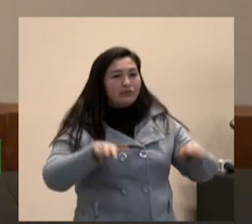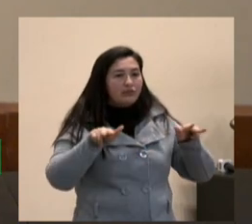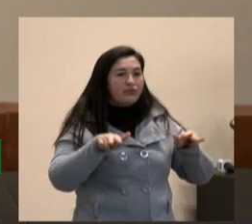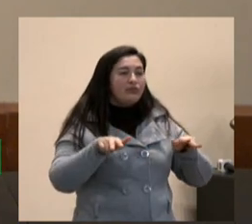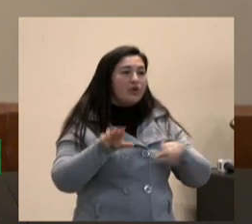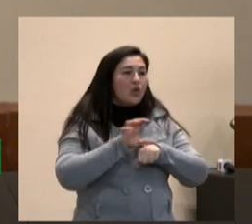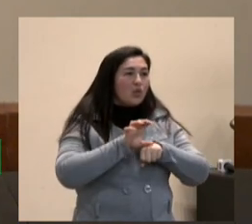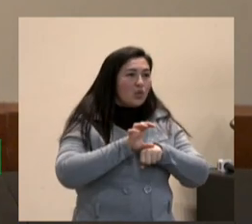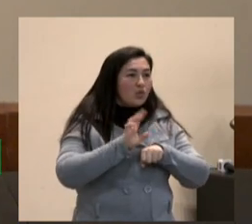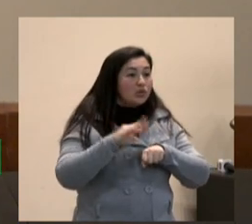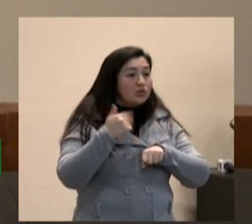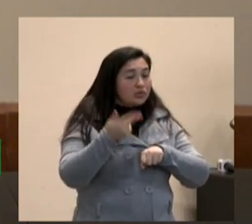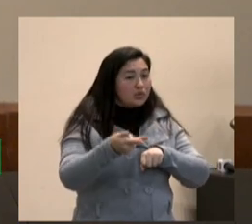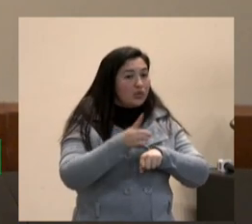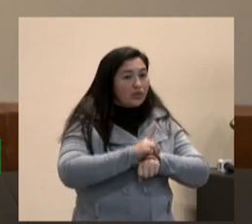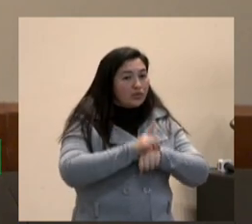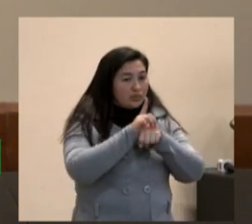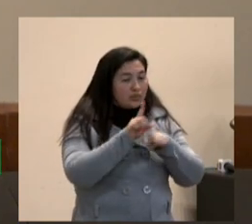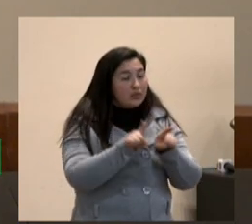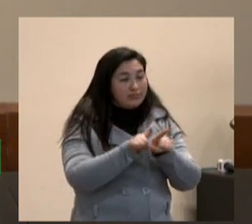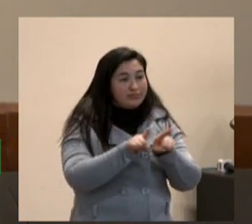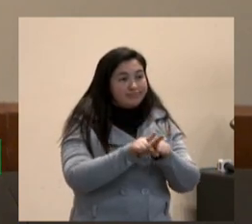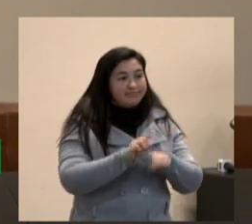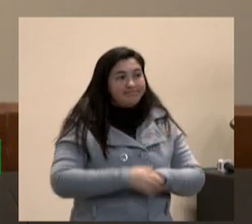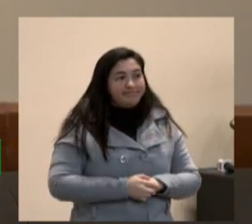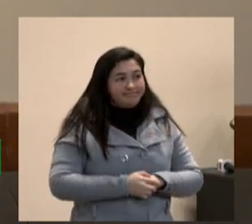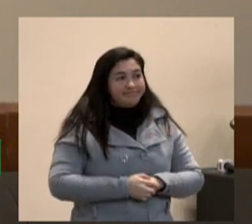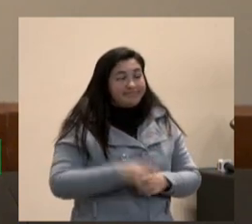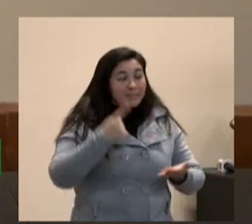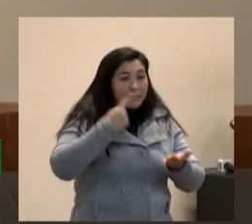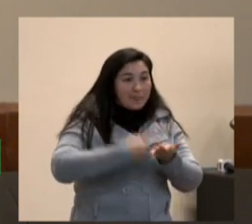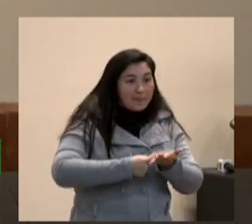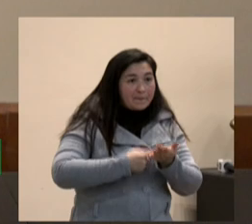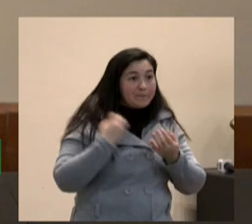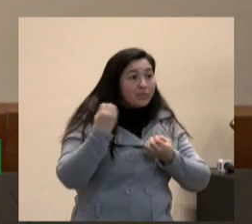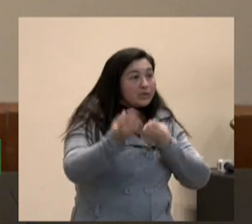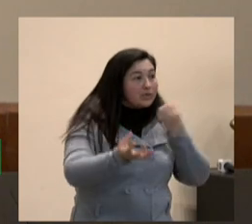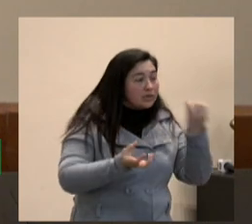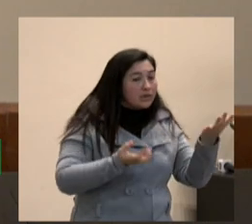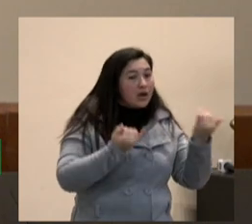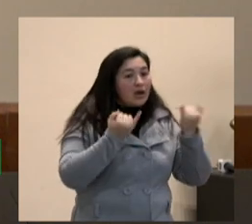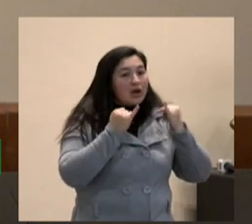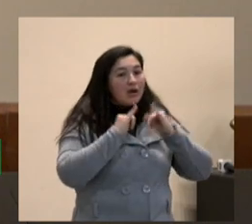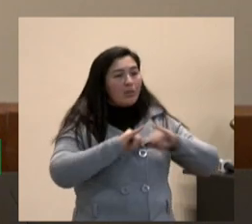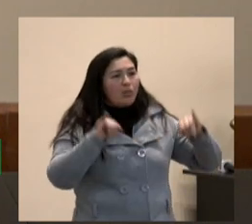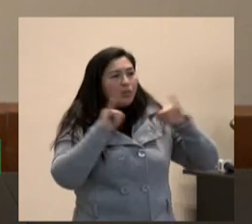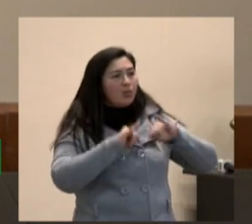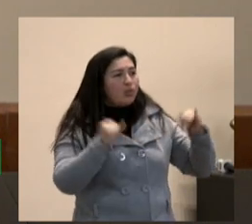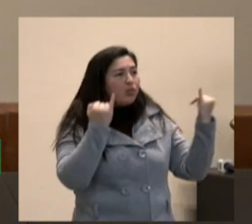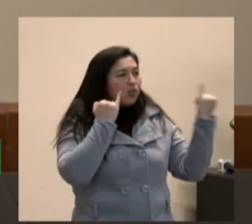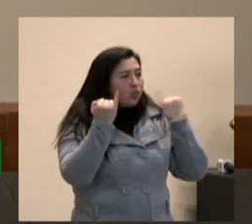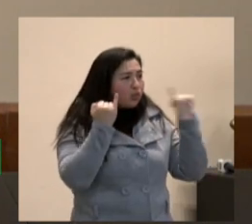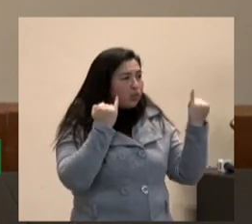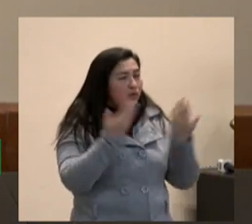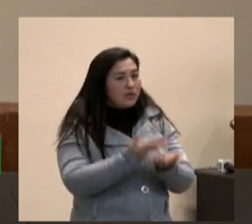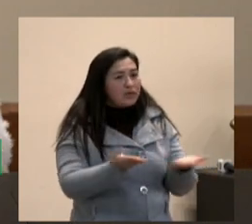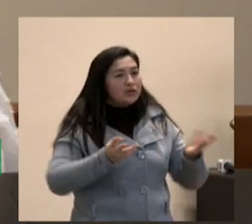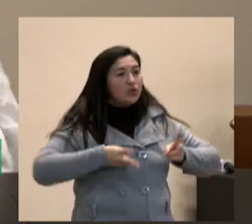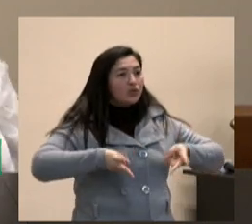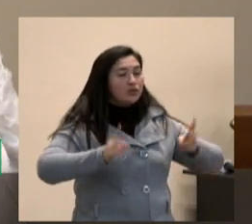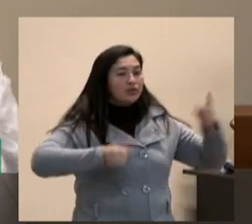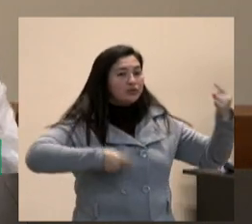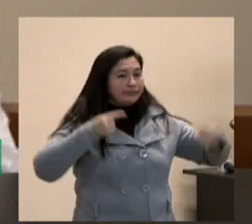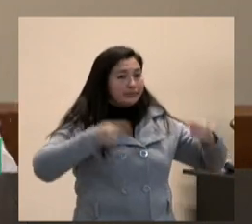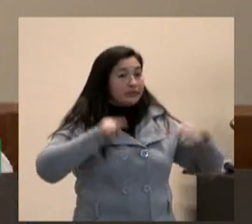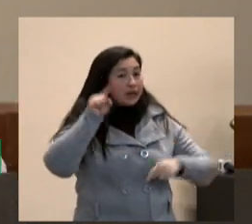nos cursos de doutorado. Então, né, coloco aqui esse compromisso de dar notícias a vocês de uma continuidade dessa discussão lá